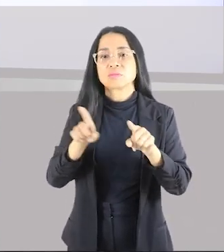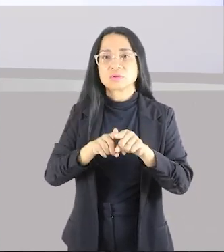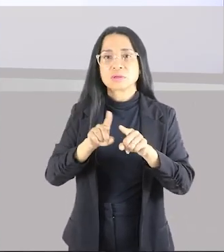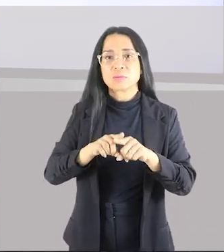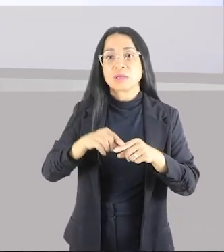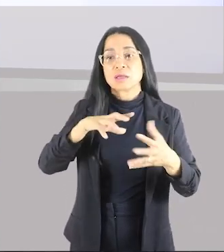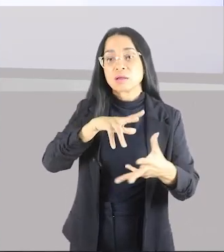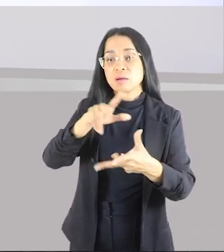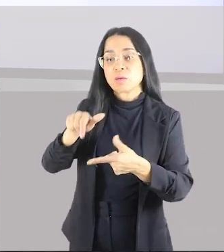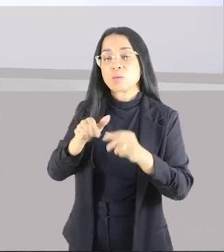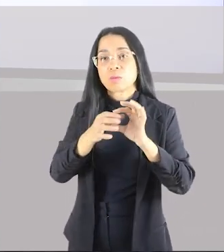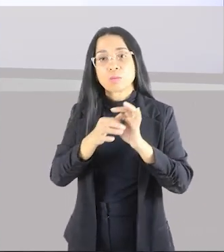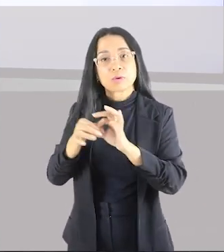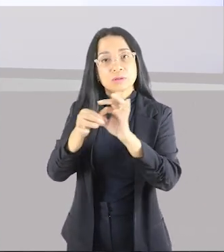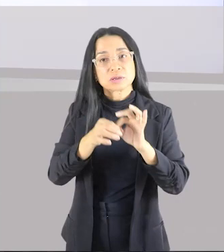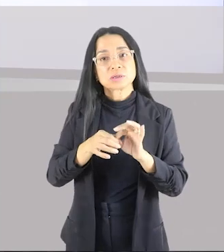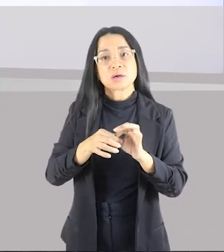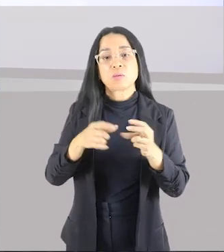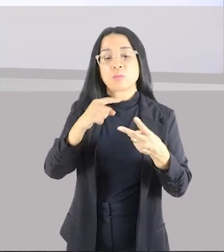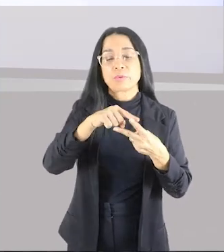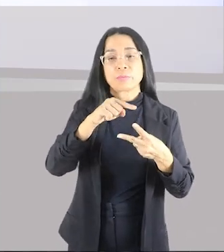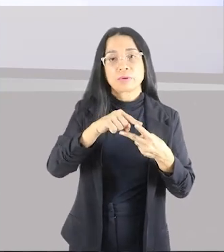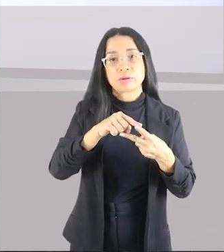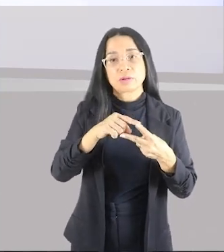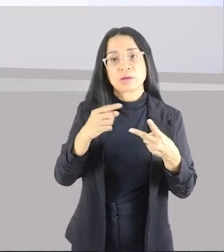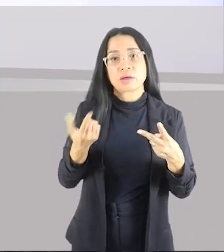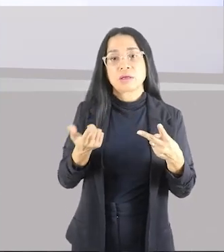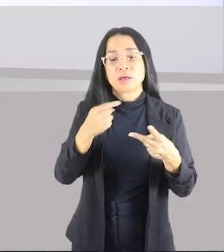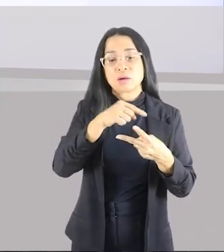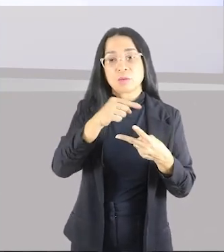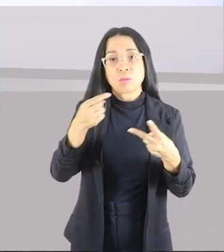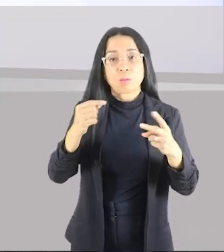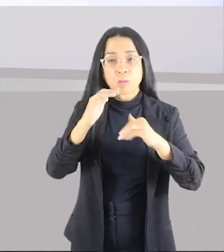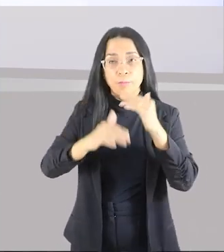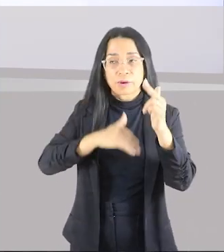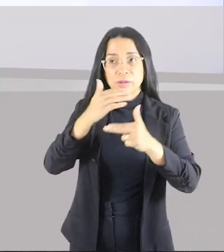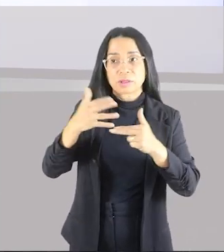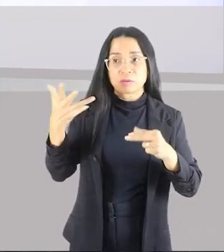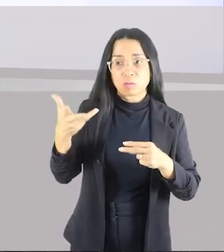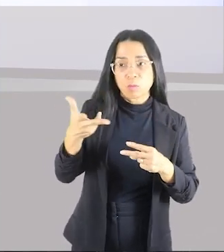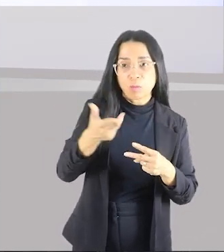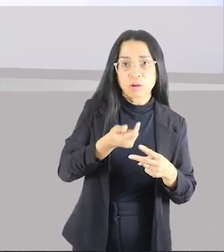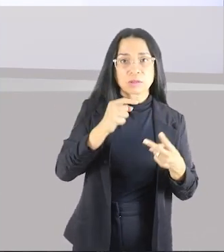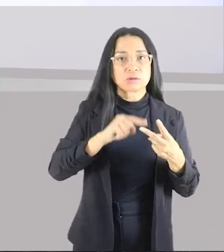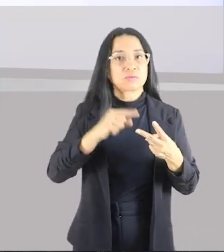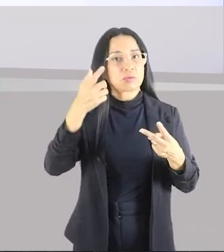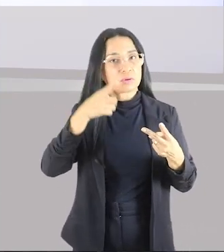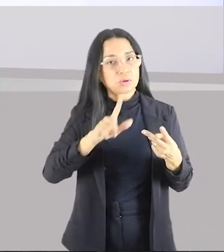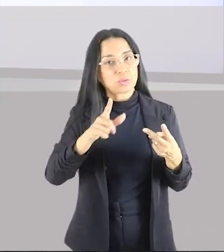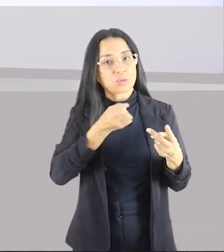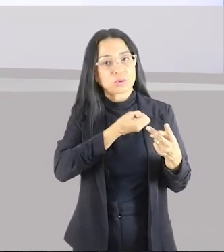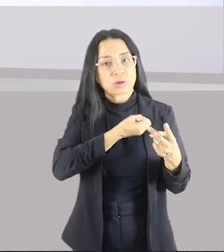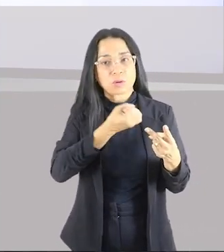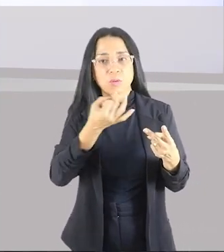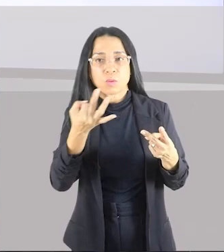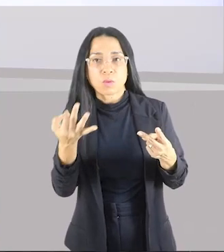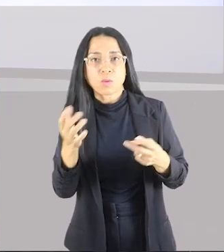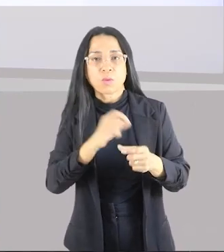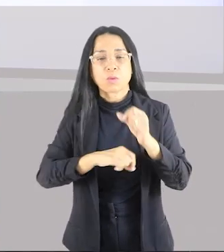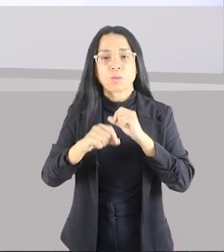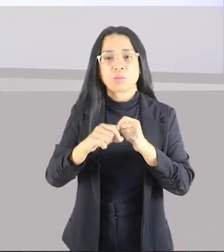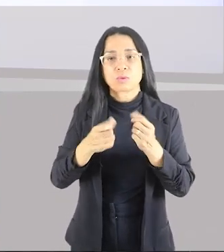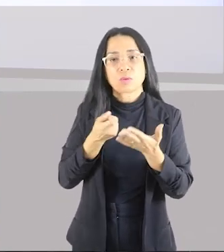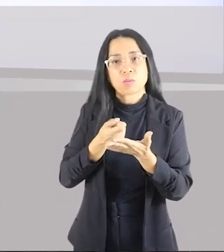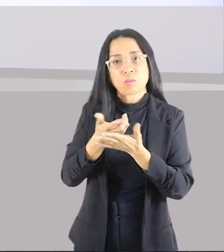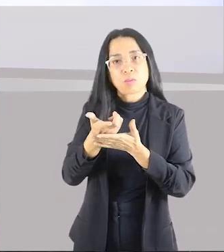a internacionalização se refere a um processo quantitativo, tá certo? Tem muito mais a ver com compra